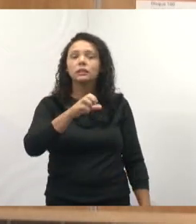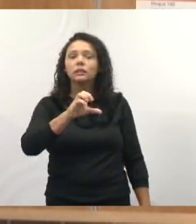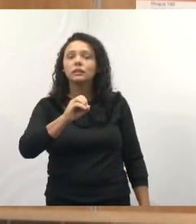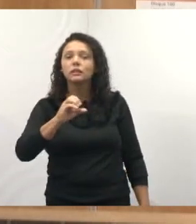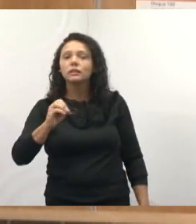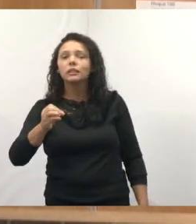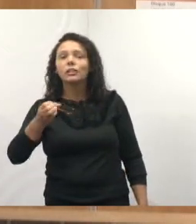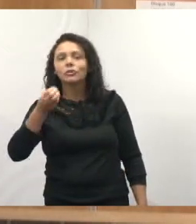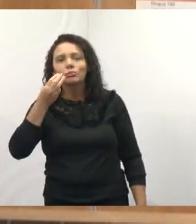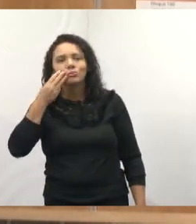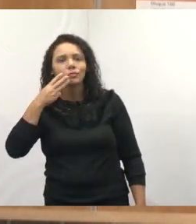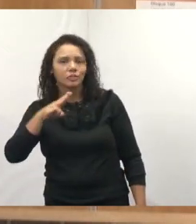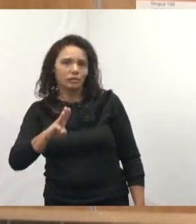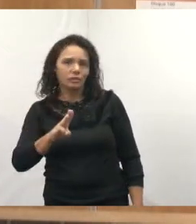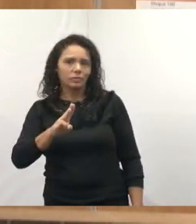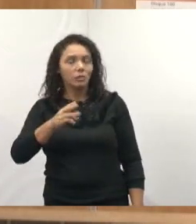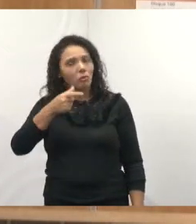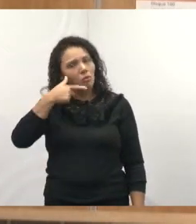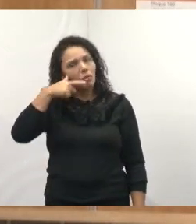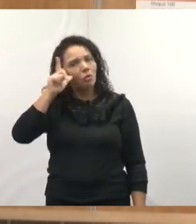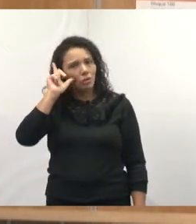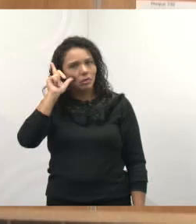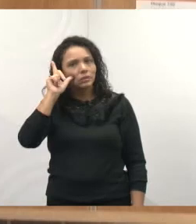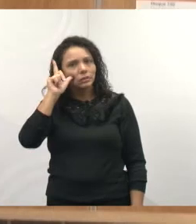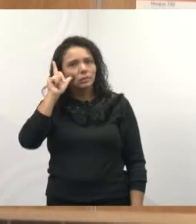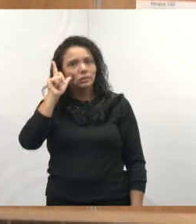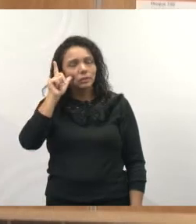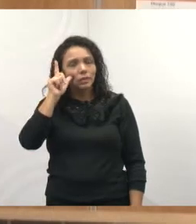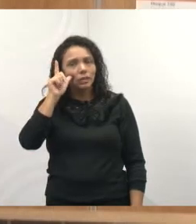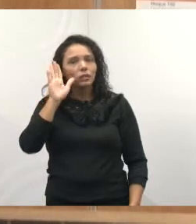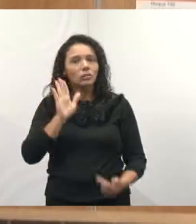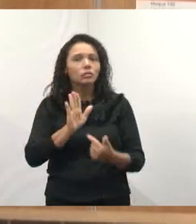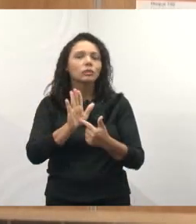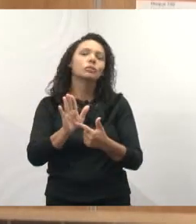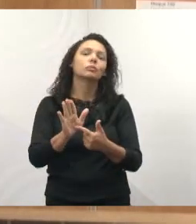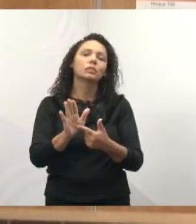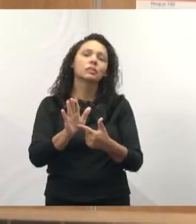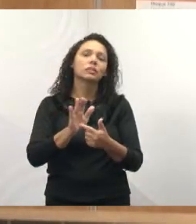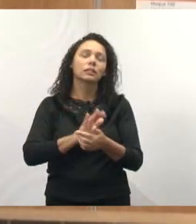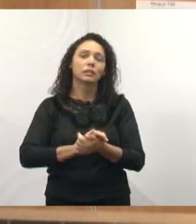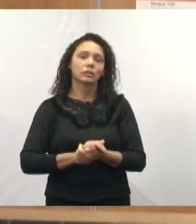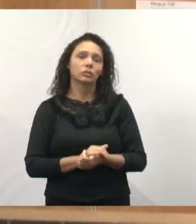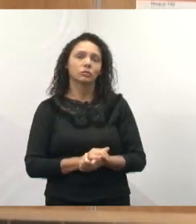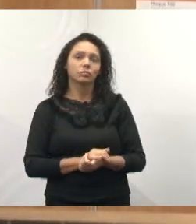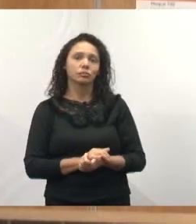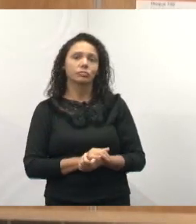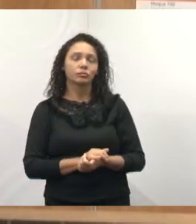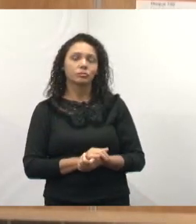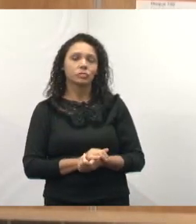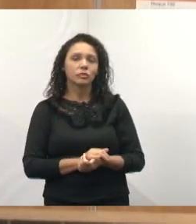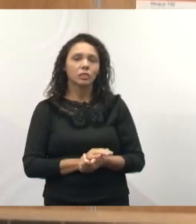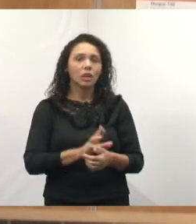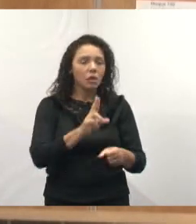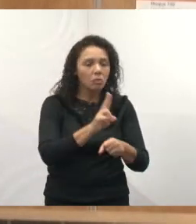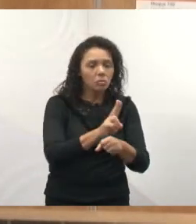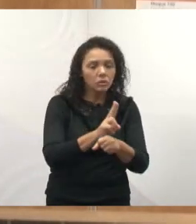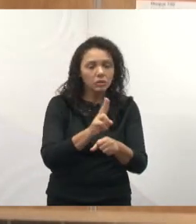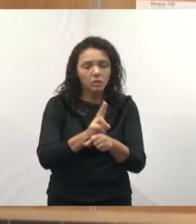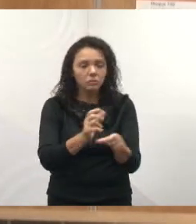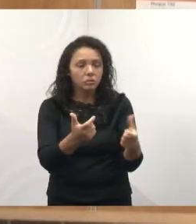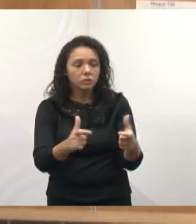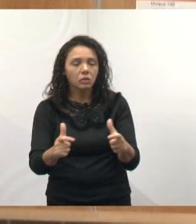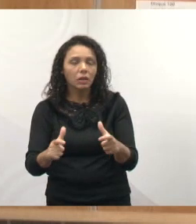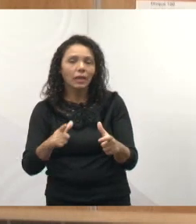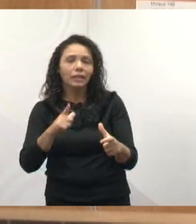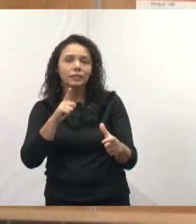aí 2 trechos da nossa cidade aí que seria retirada desses alagamentos em alguns pontos da nossa cidade.